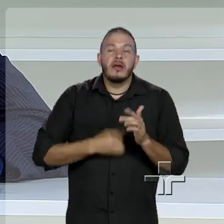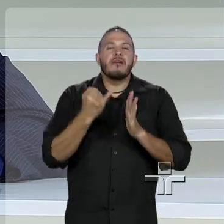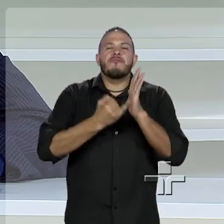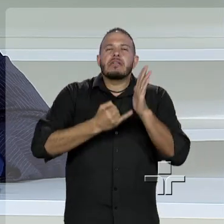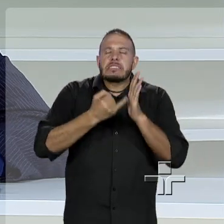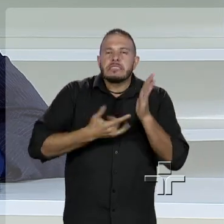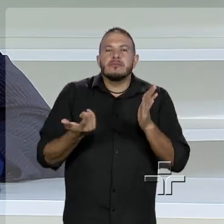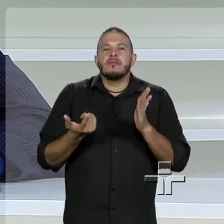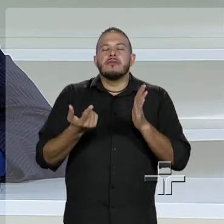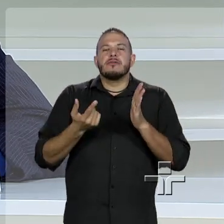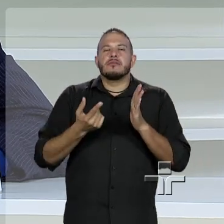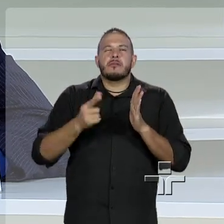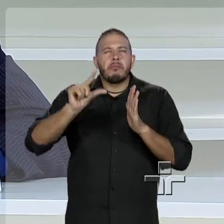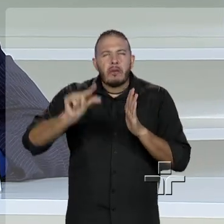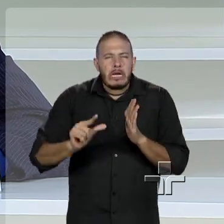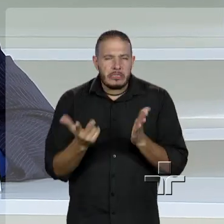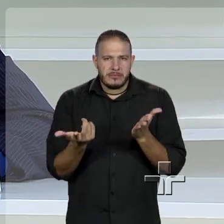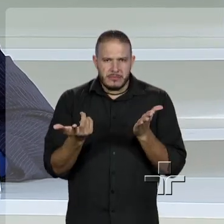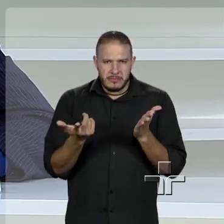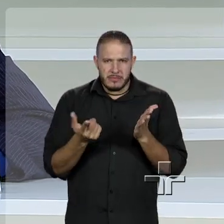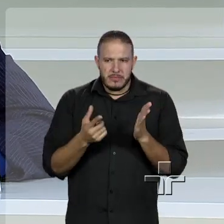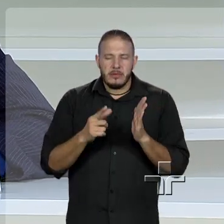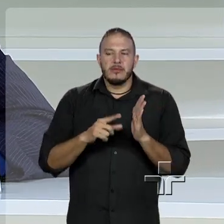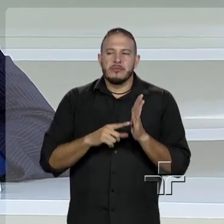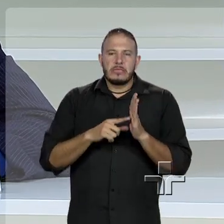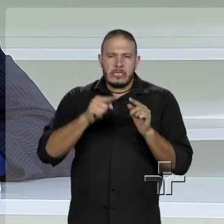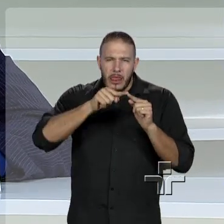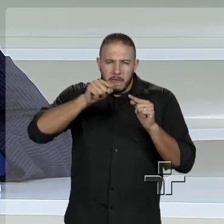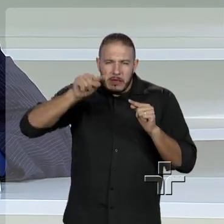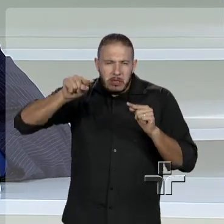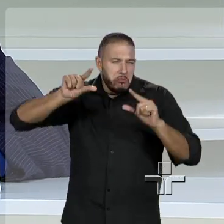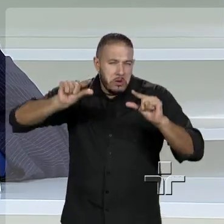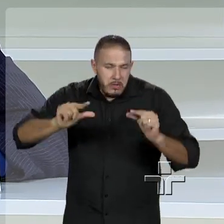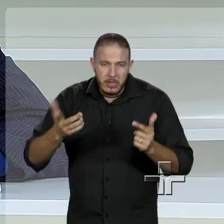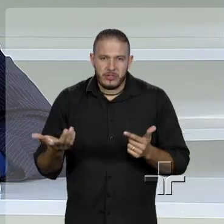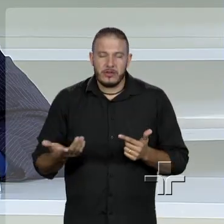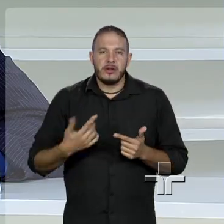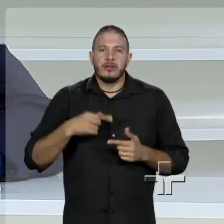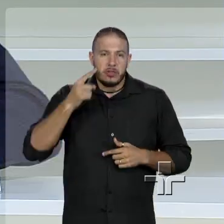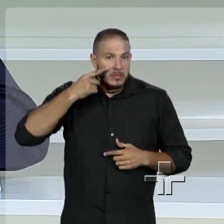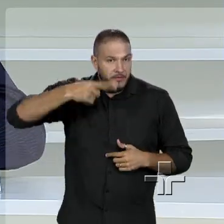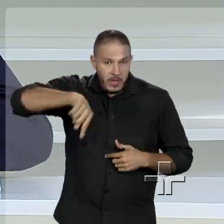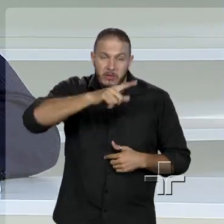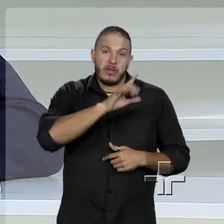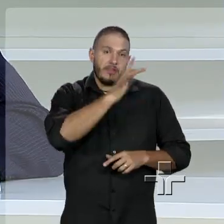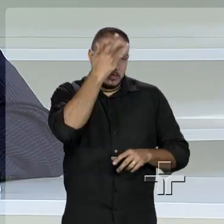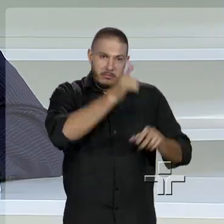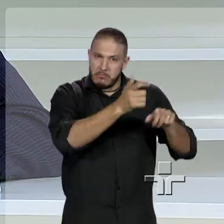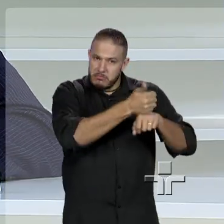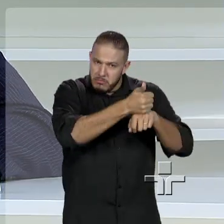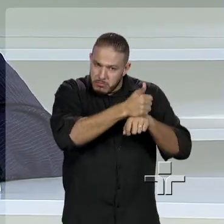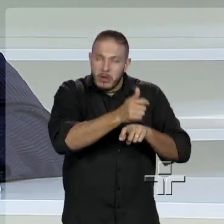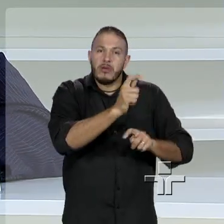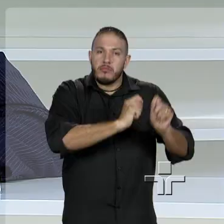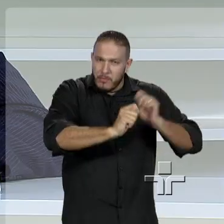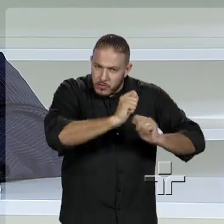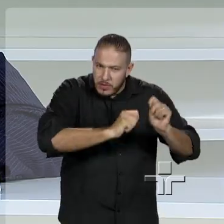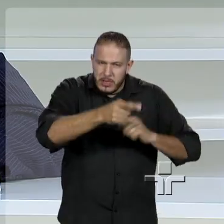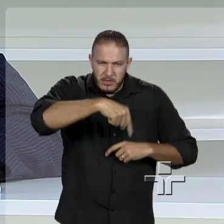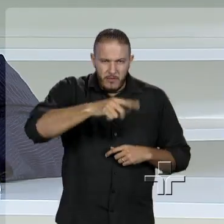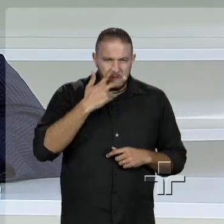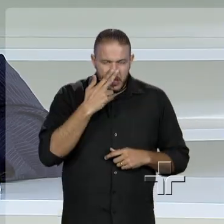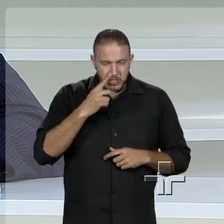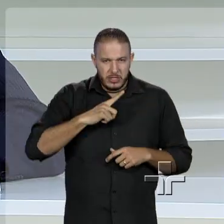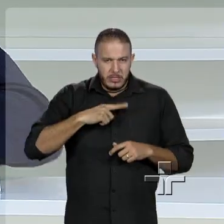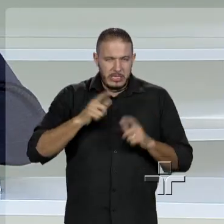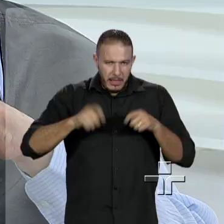baixa. Isso não indicaria que talvez os juros estejam no lugar errado? Há economistas que acham isso. O senhor acha que há espaço para cortar